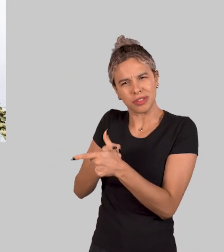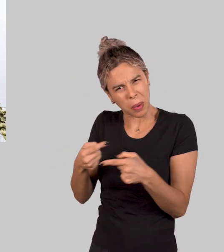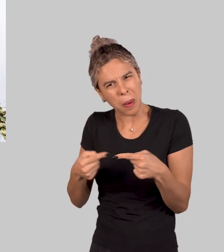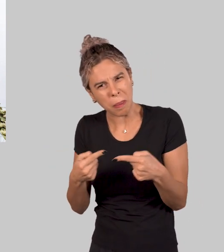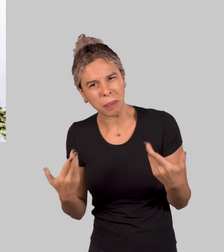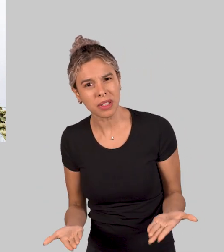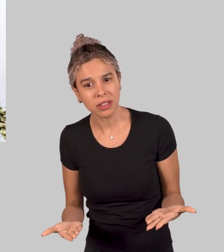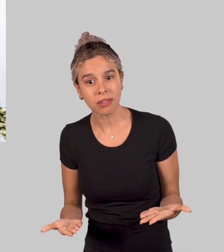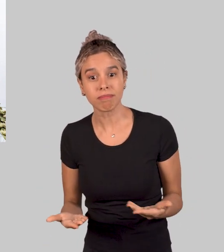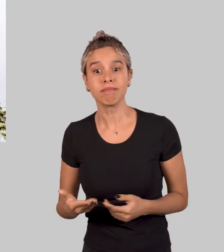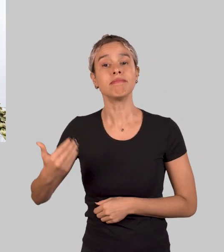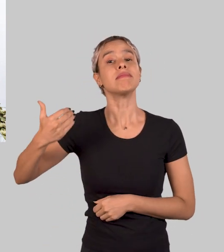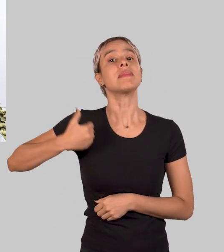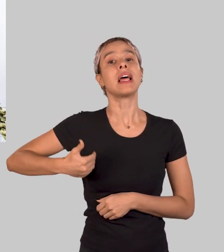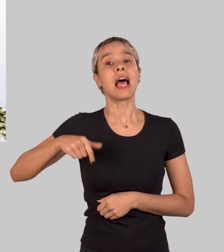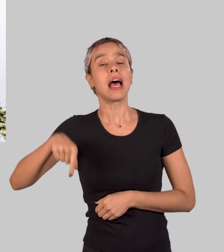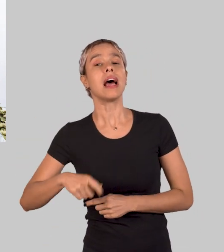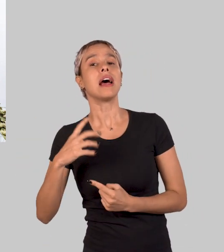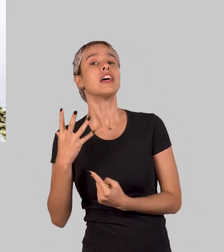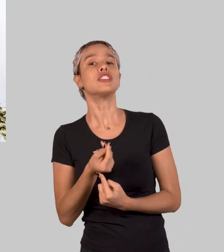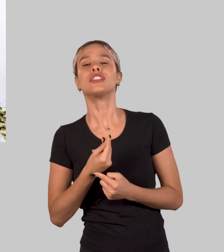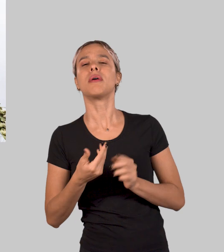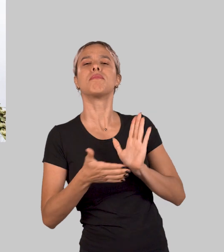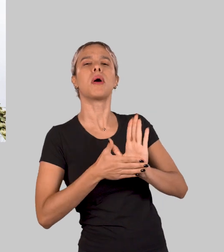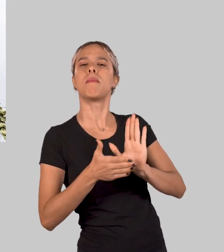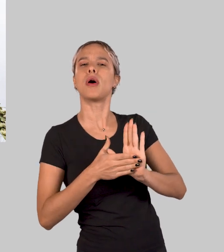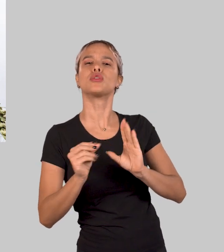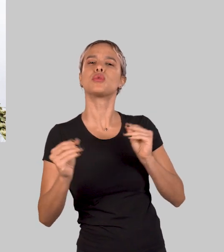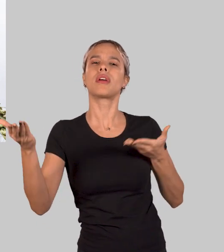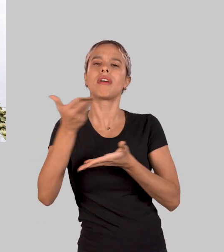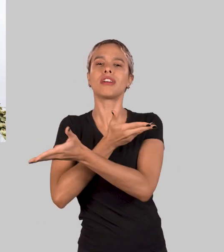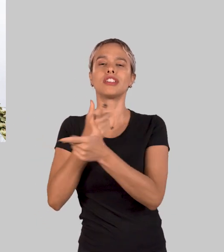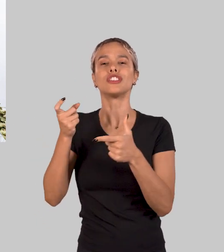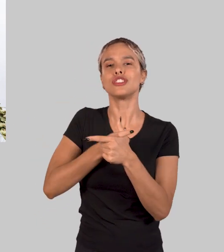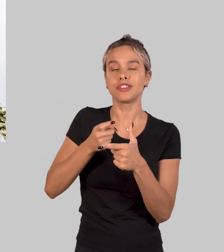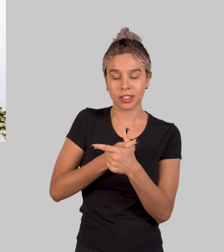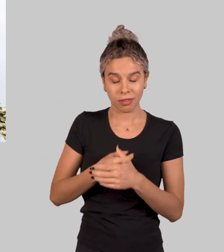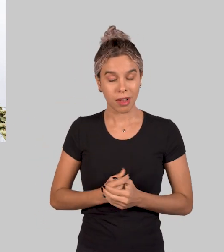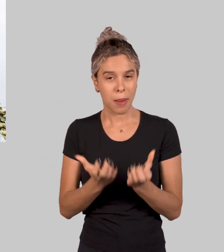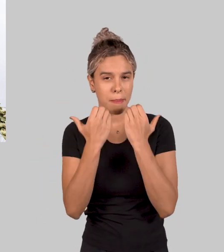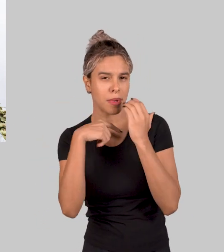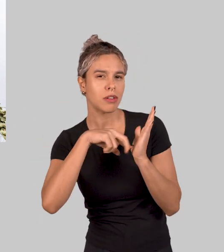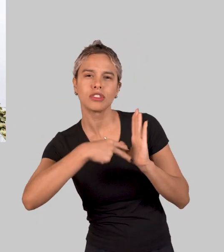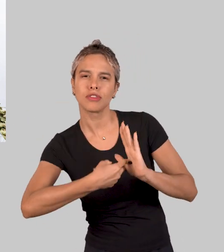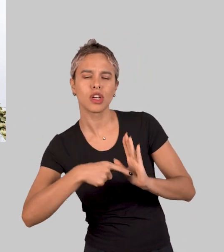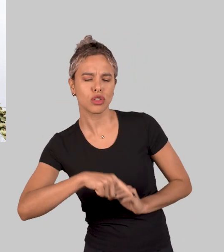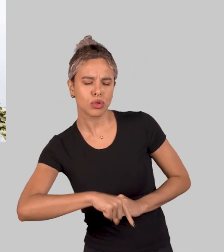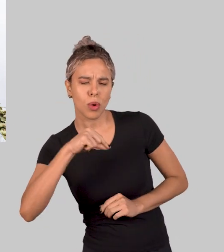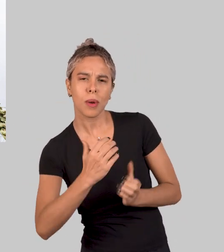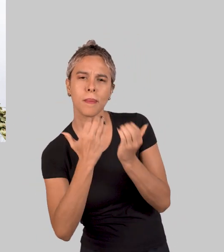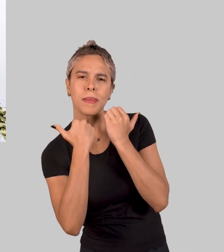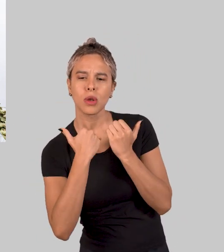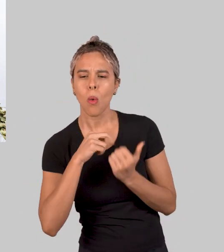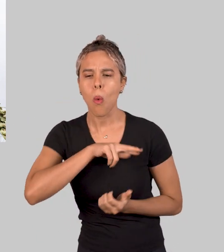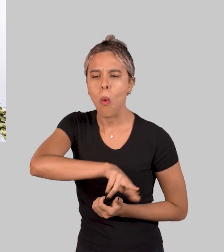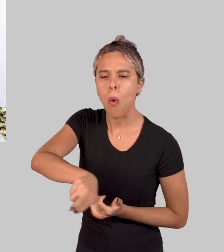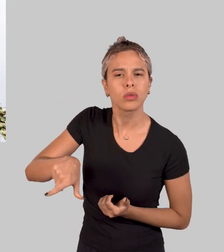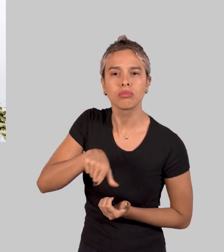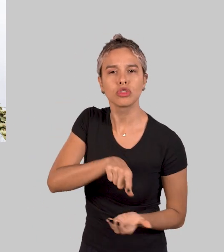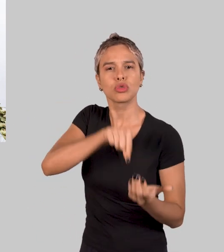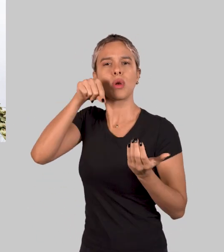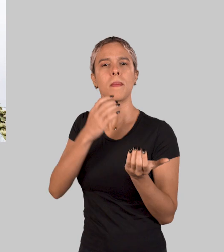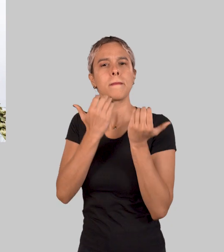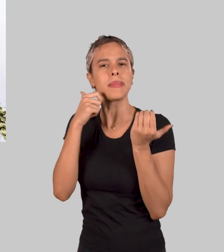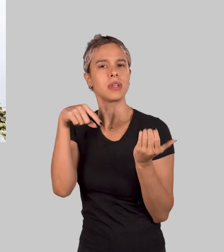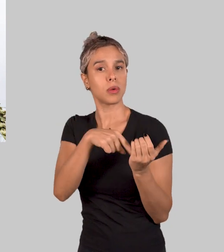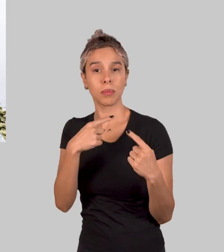colonizadores? Como o Mino Rinho se propõe a quitar a dívida do seu país? O que o milho pode significar? Porque a artista o escolheu, dentre